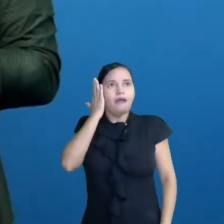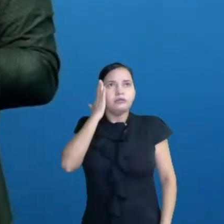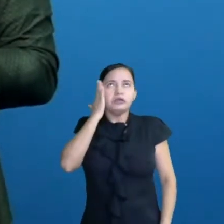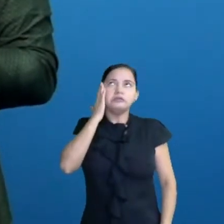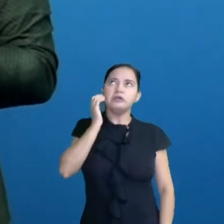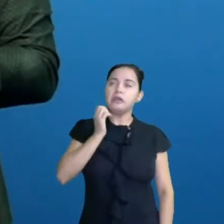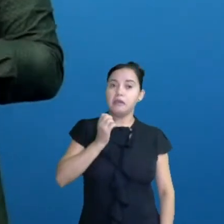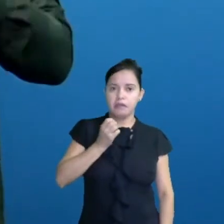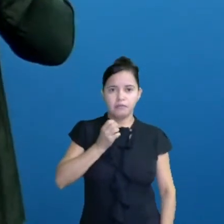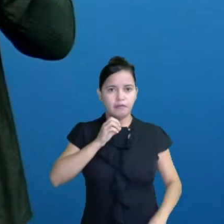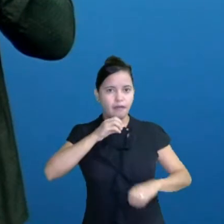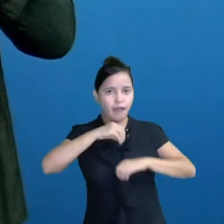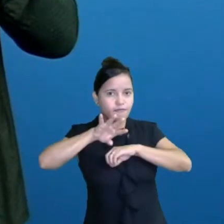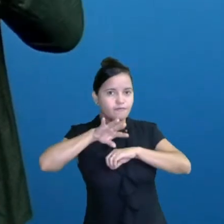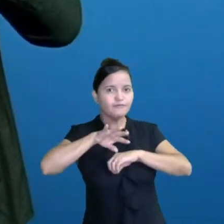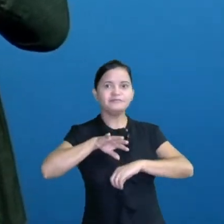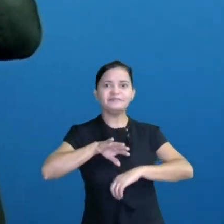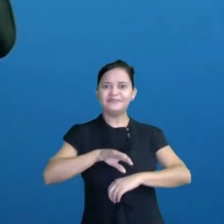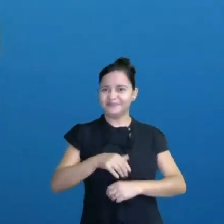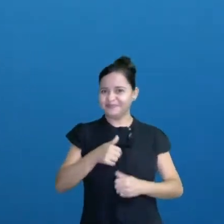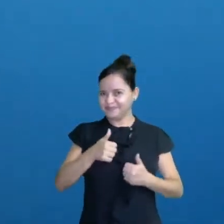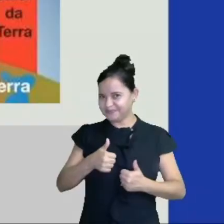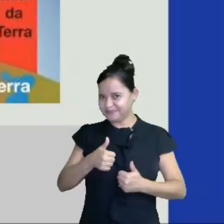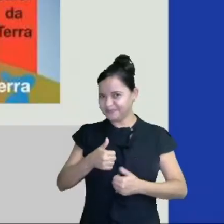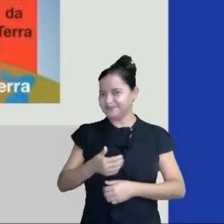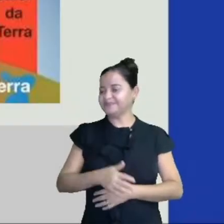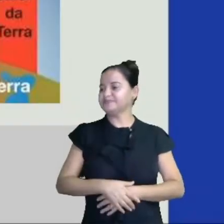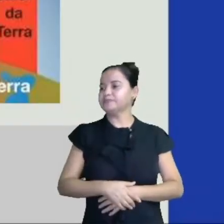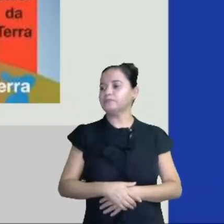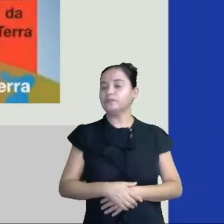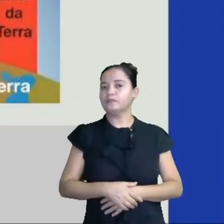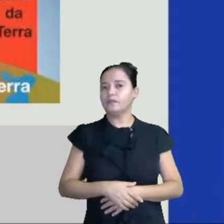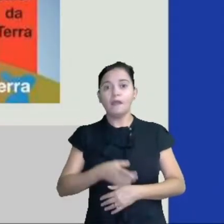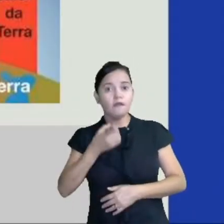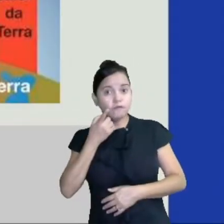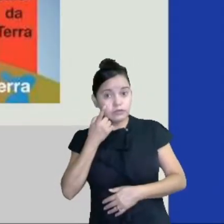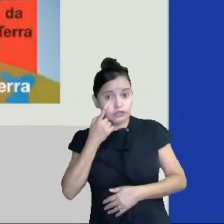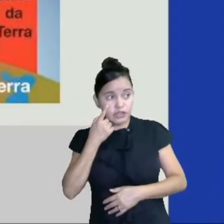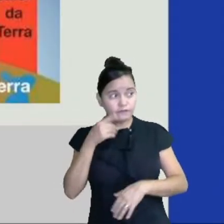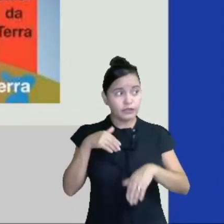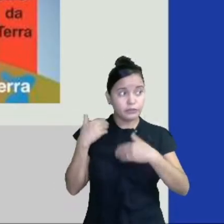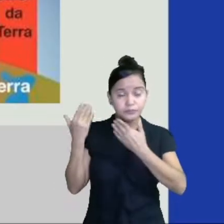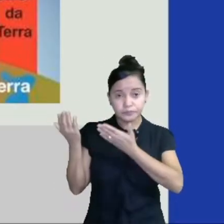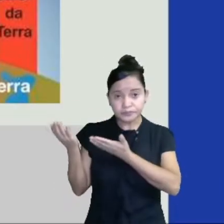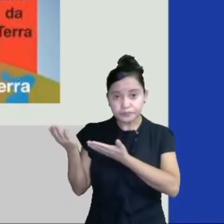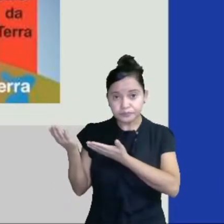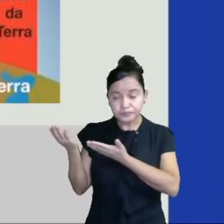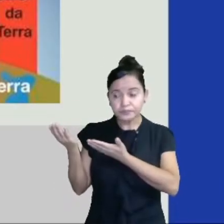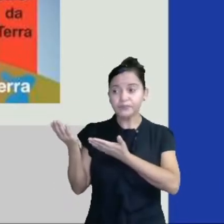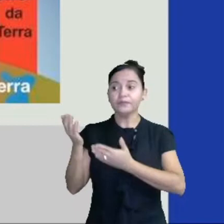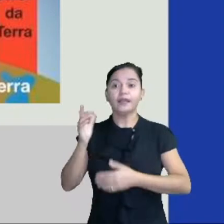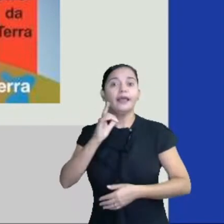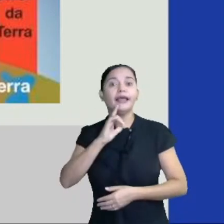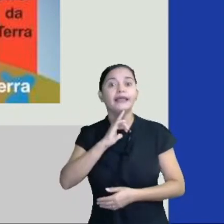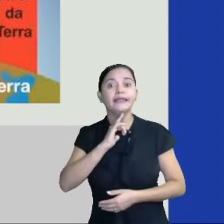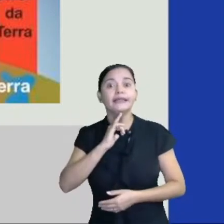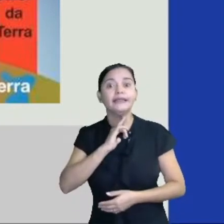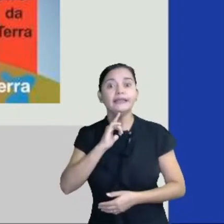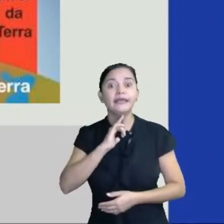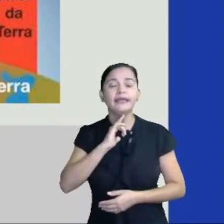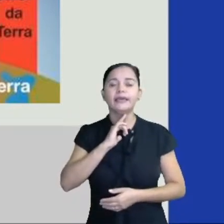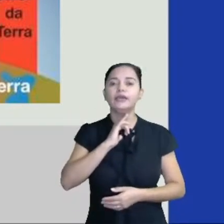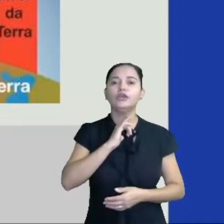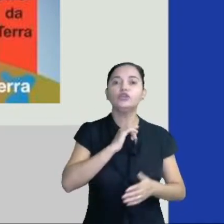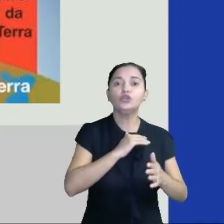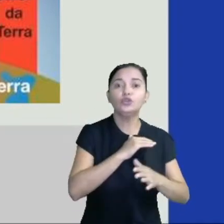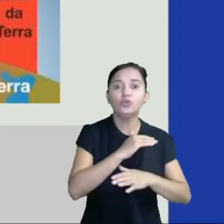essas informações. Capite? Então vamos embora. E aqui, como vocês estão vendo nessa representação aqui, a gente tem tudo o que você